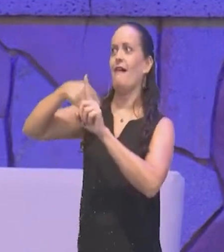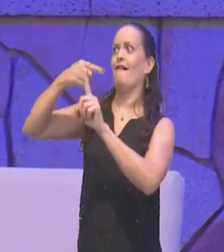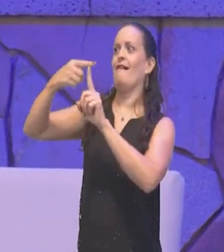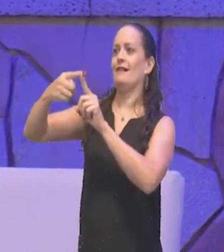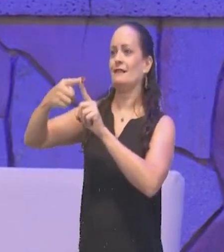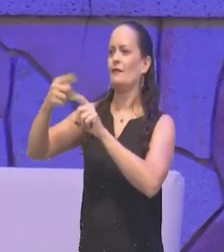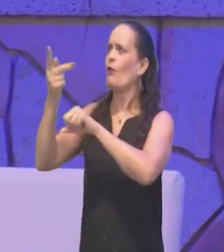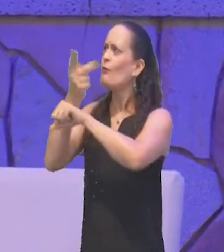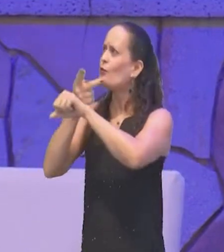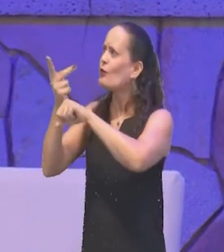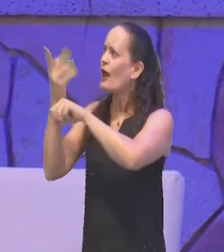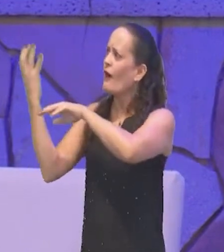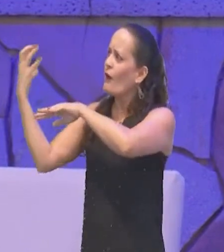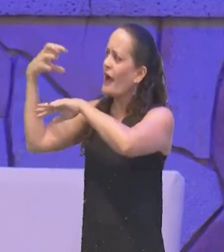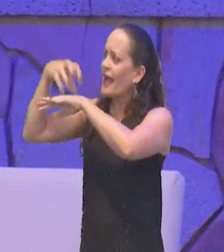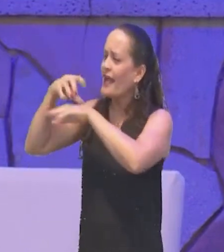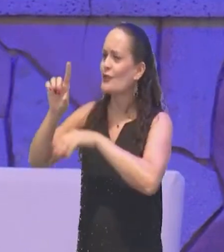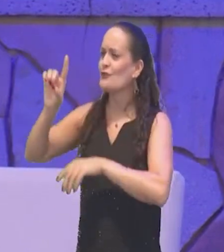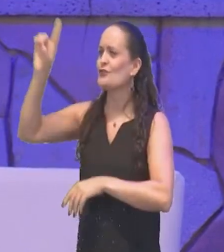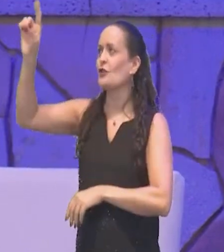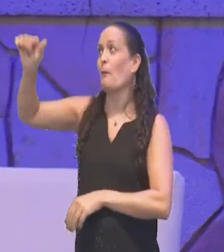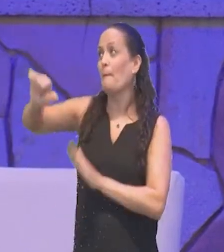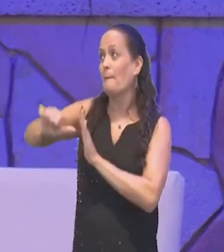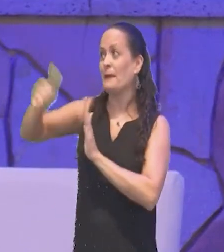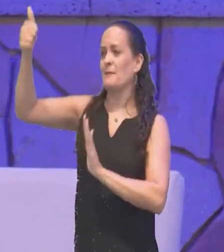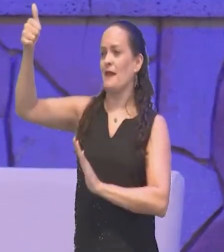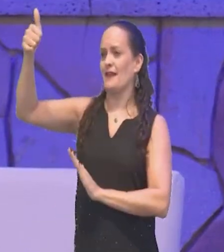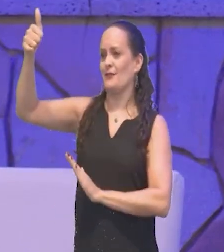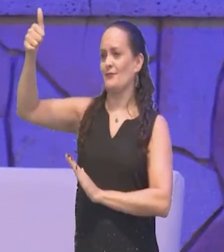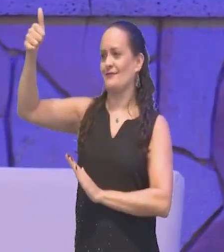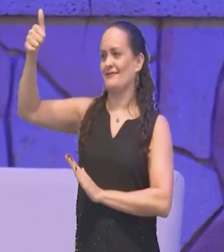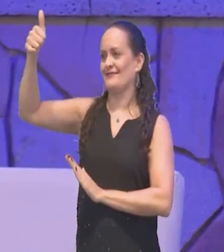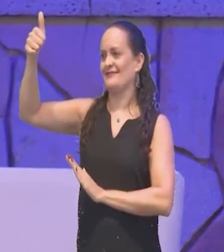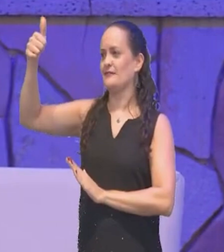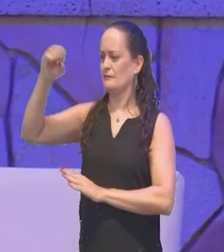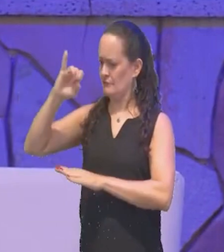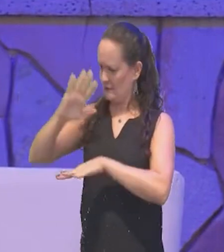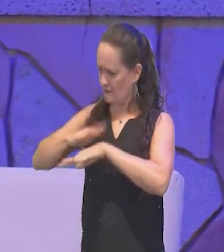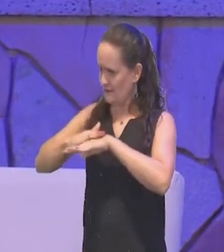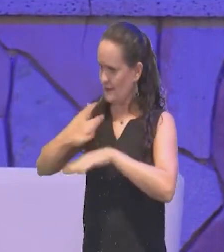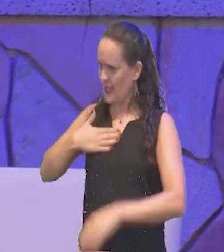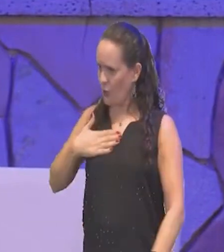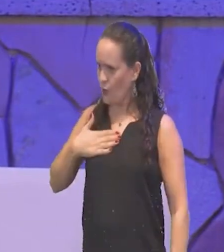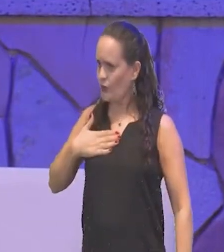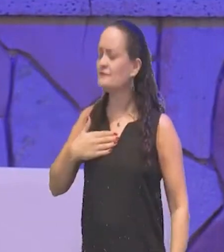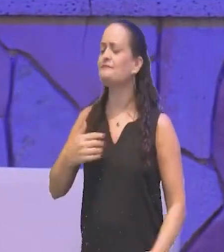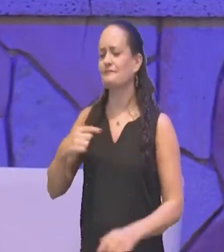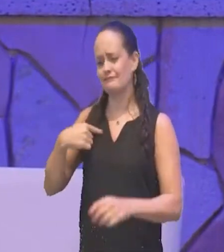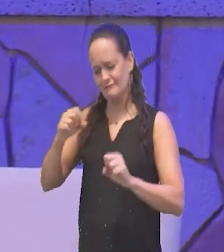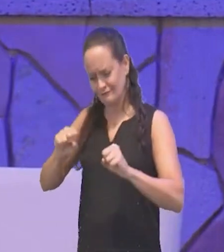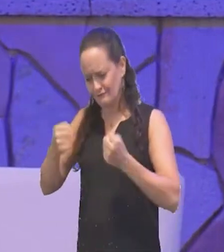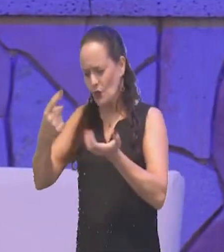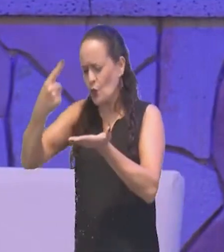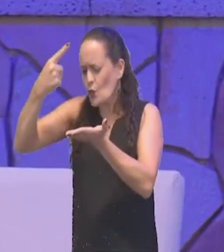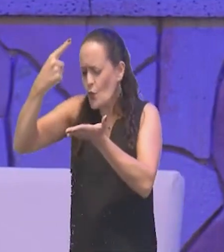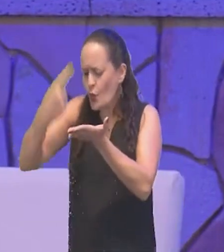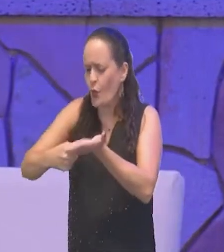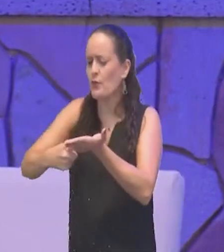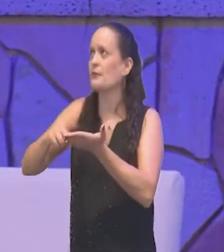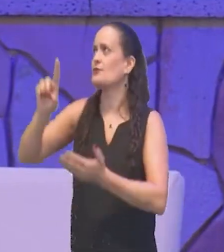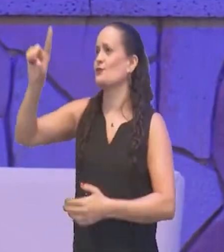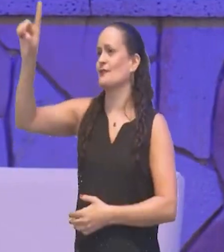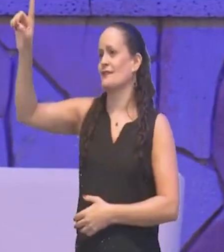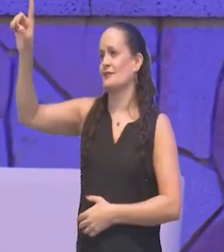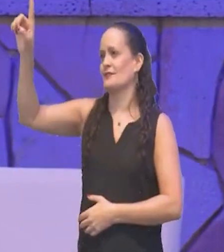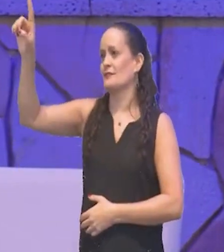reino de Deus e a sua justiça em primeiro lugar. Se depender de mim, assumirei mais compromisso com o meu Deus.